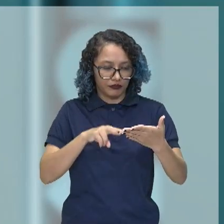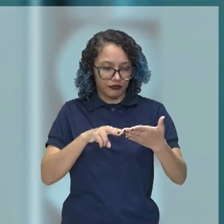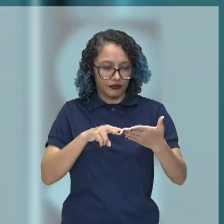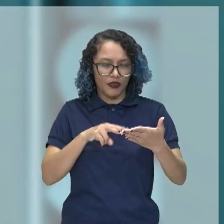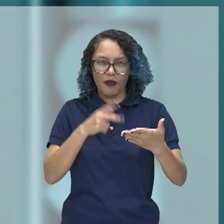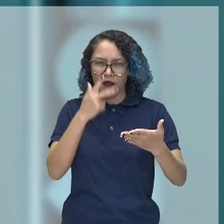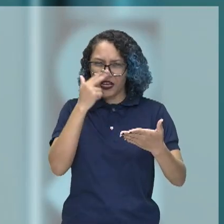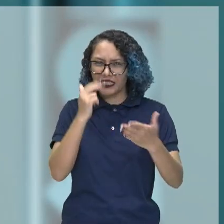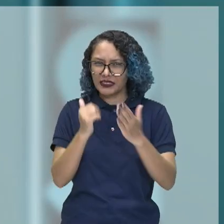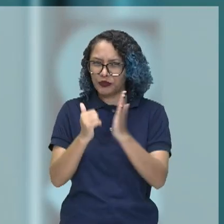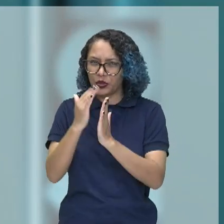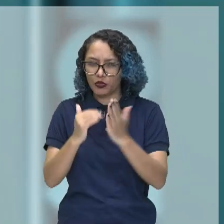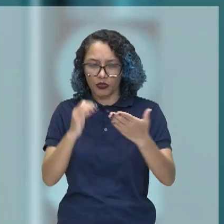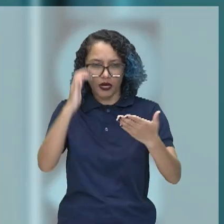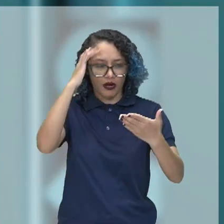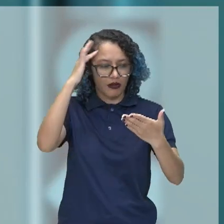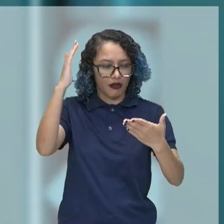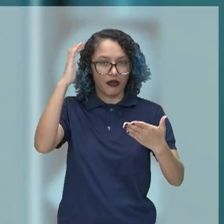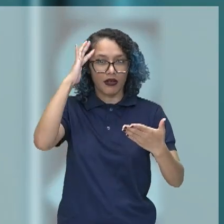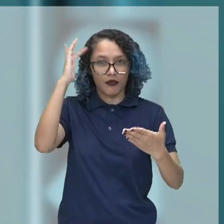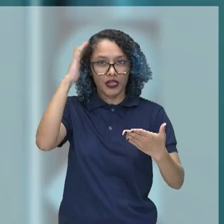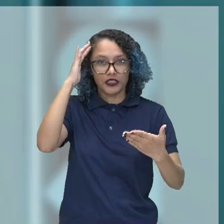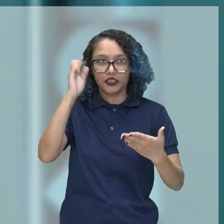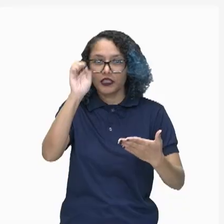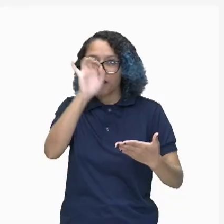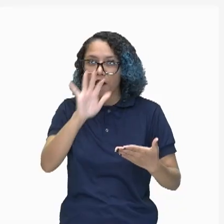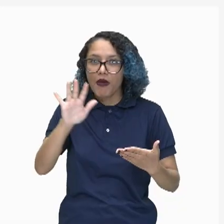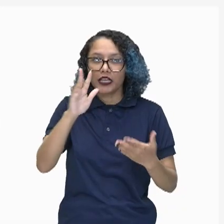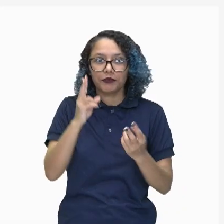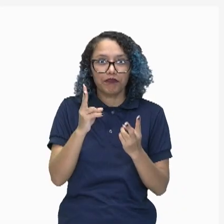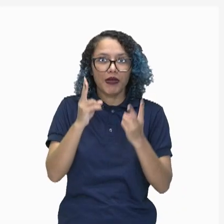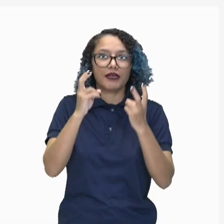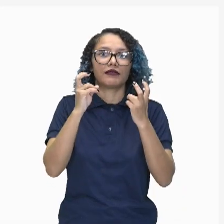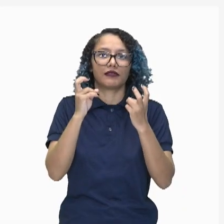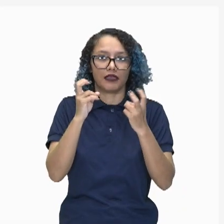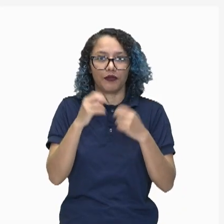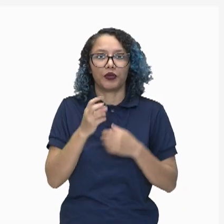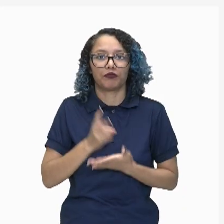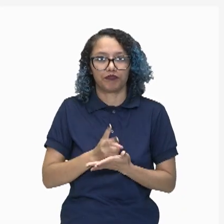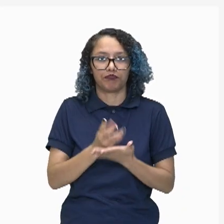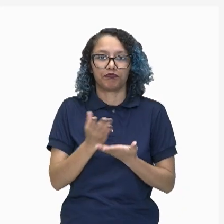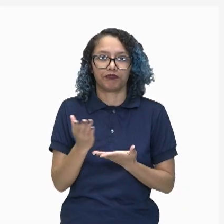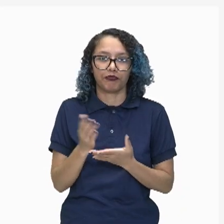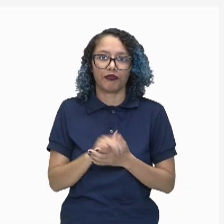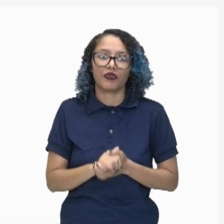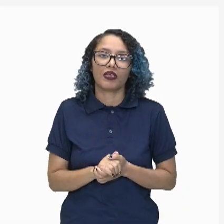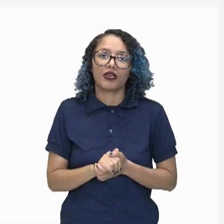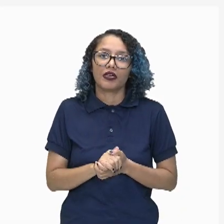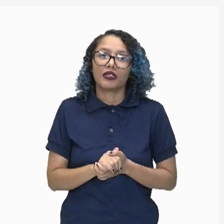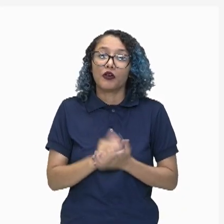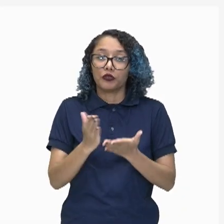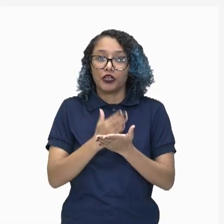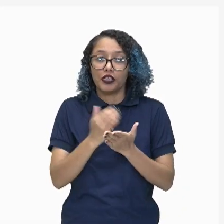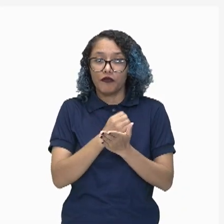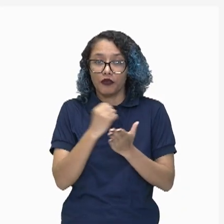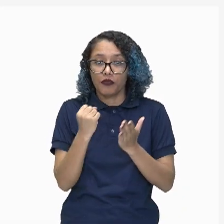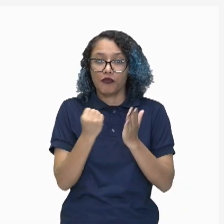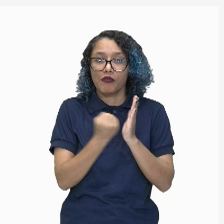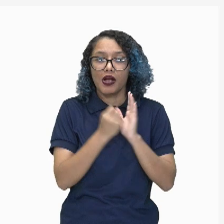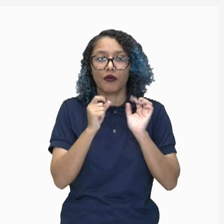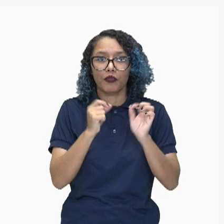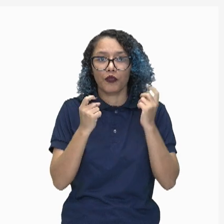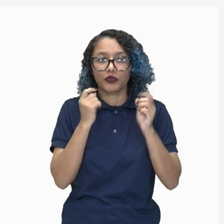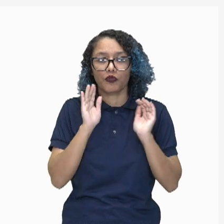vai se pintando esse quadro. Perfeito? Continuando, sua obra é marcada por uma preocupação com a forma e a estrutura, e